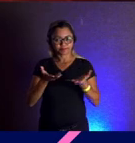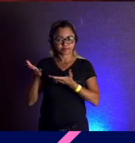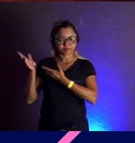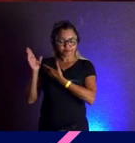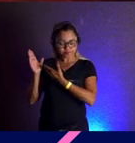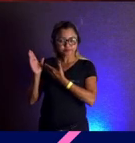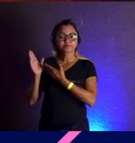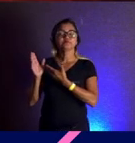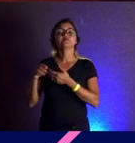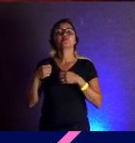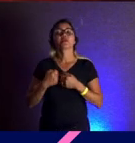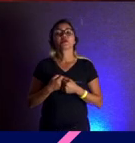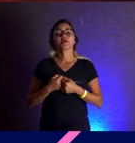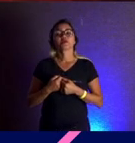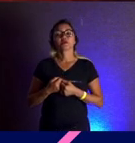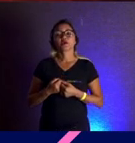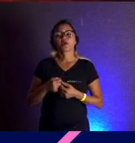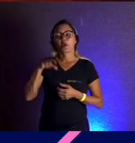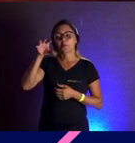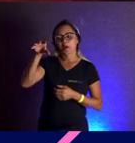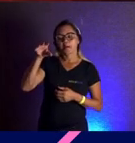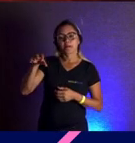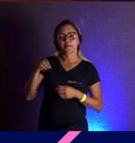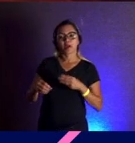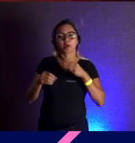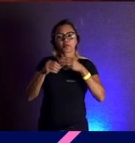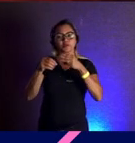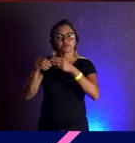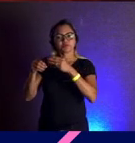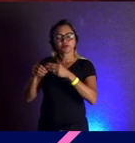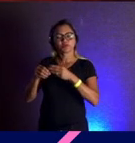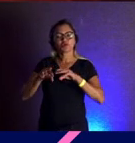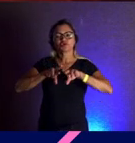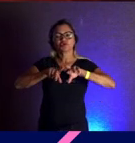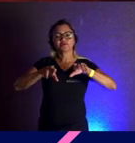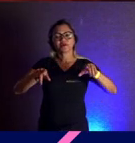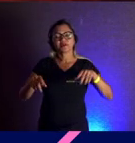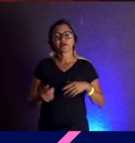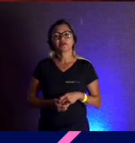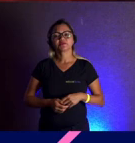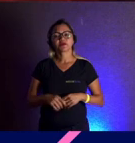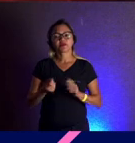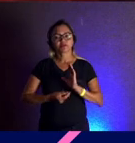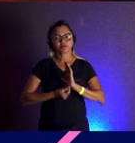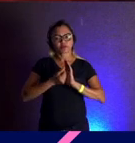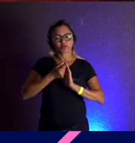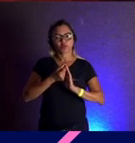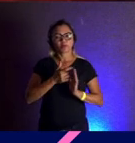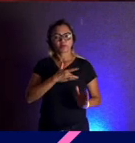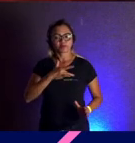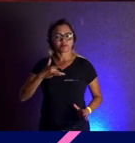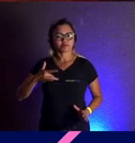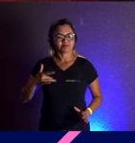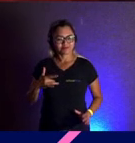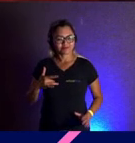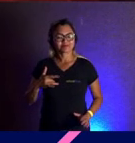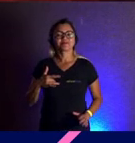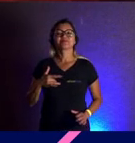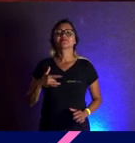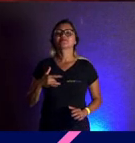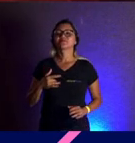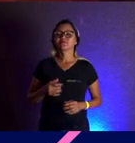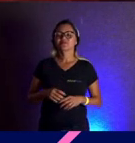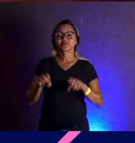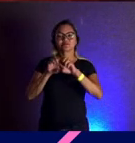ter município a município do país, diferentes setores econômicos e outros setores como saúde,